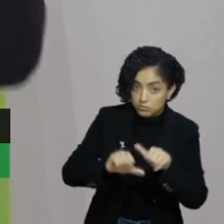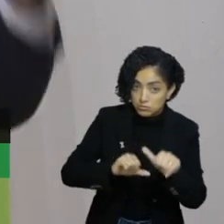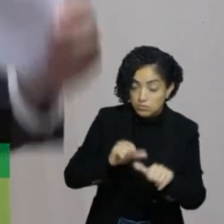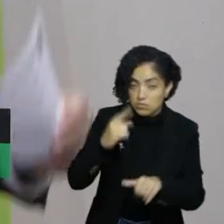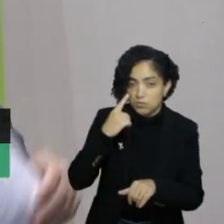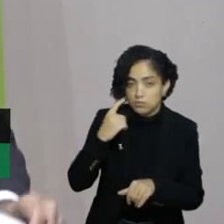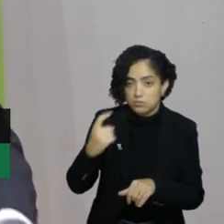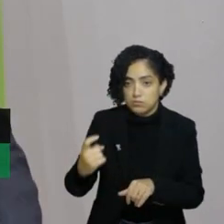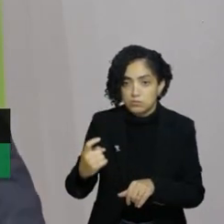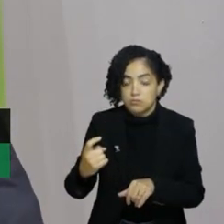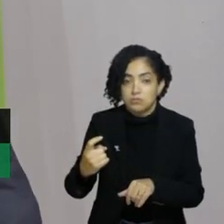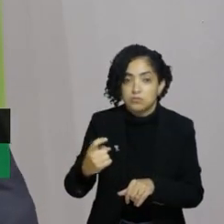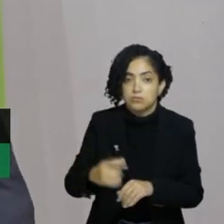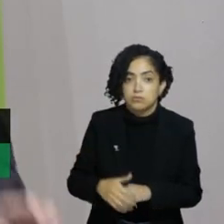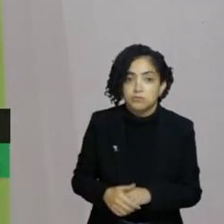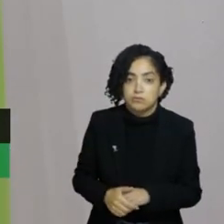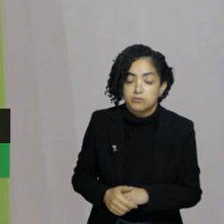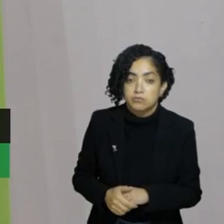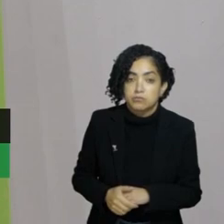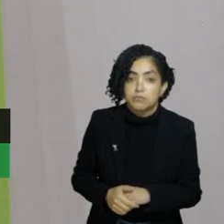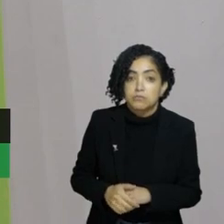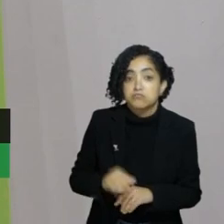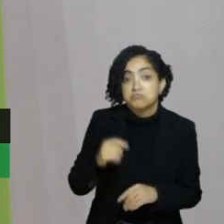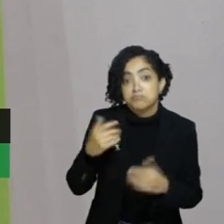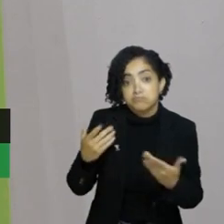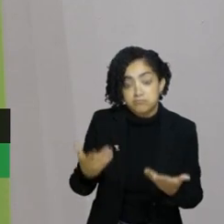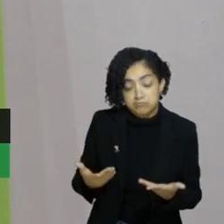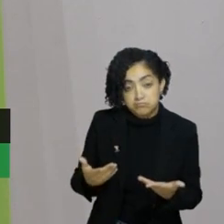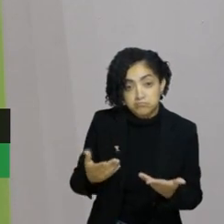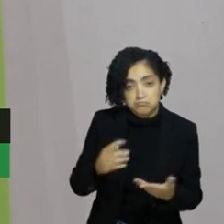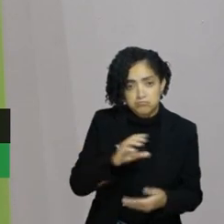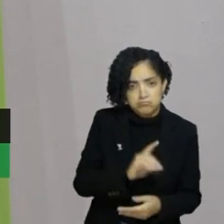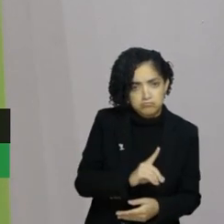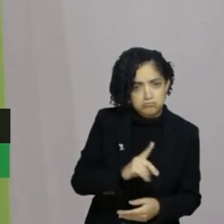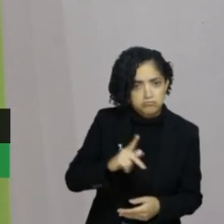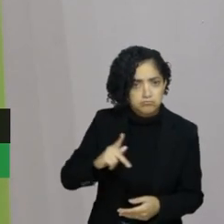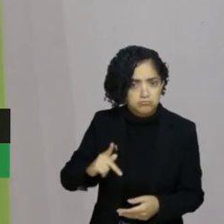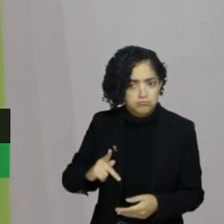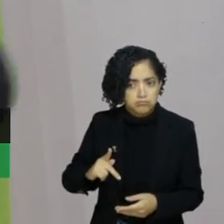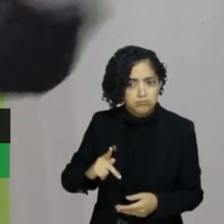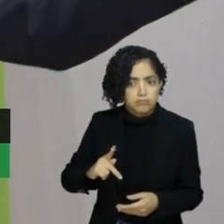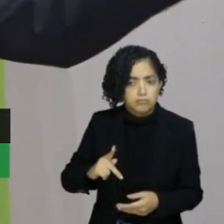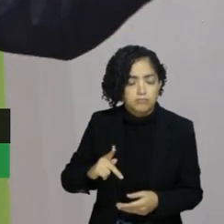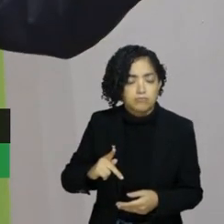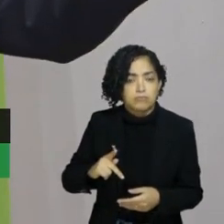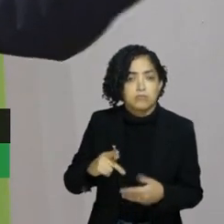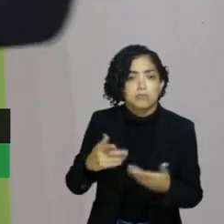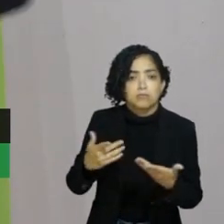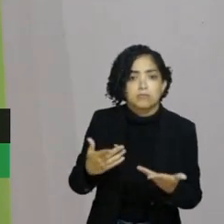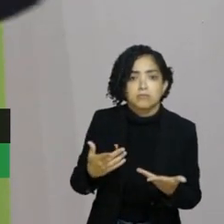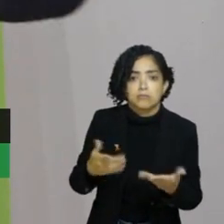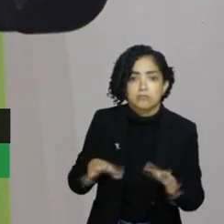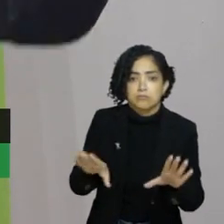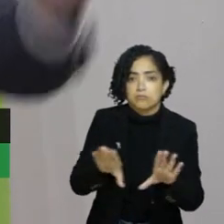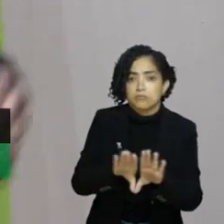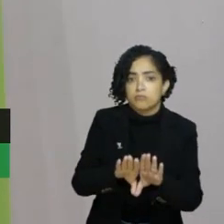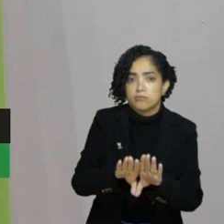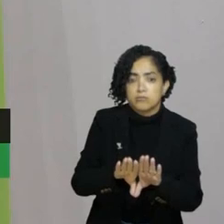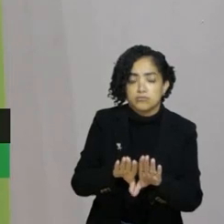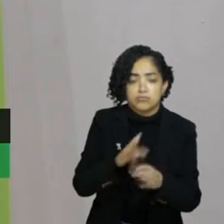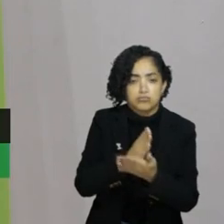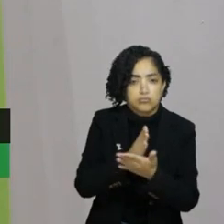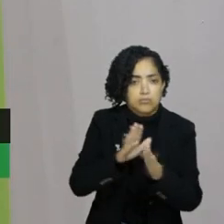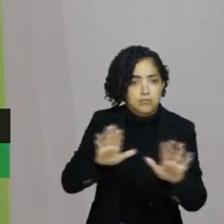público. Será que a Defensoria Pública é contrária ao interesse público? Então fecha, extingue.